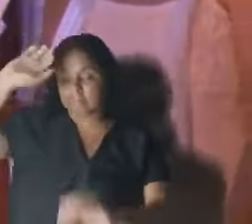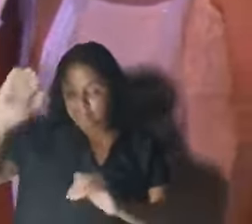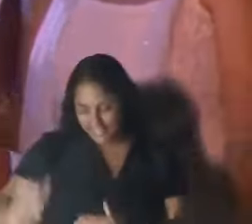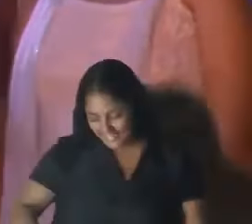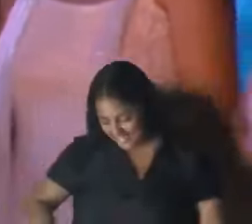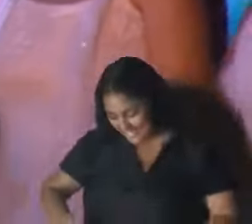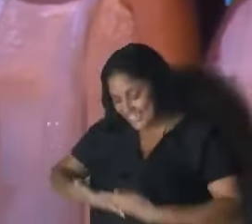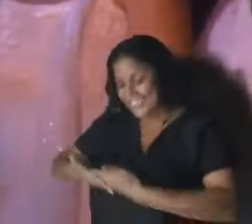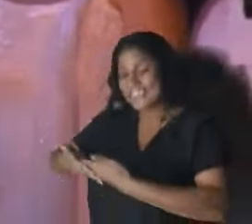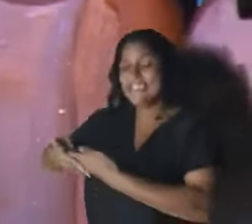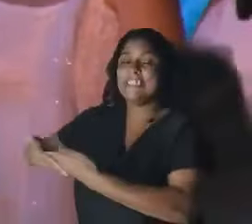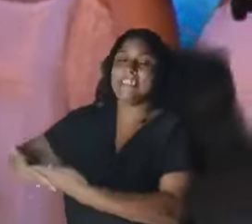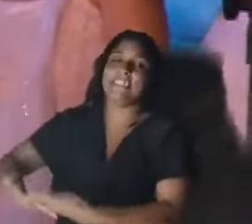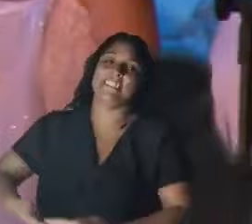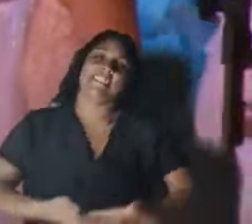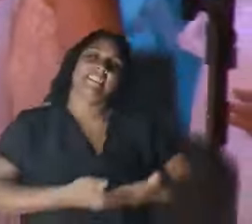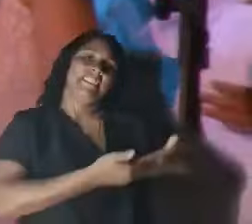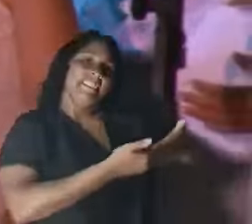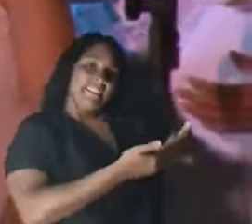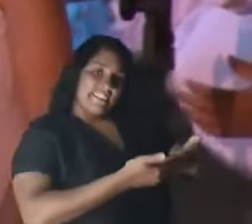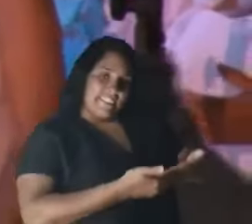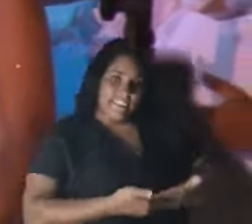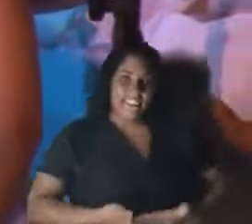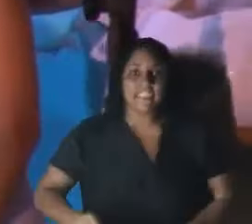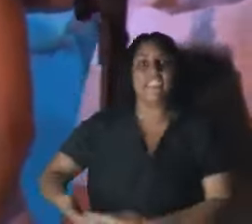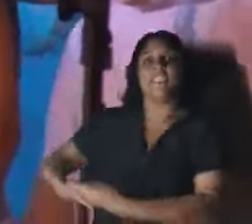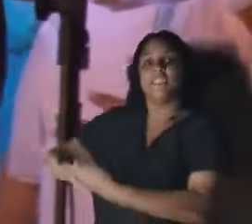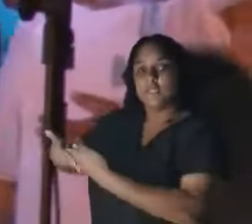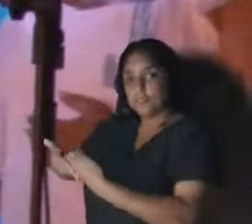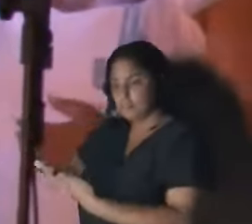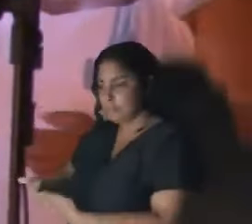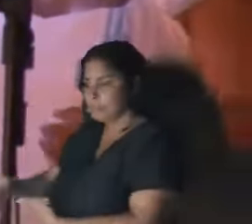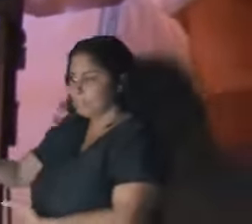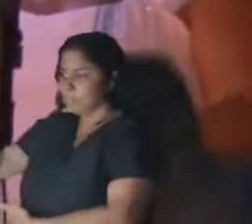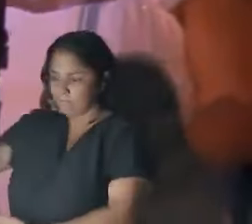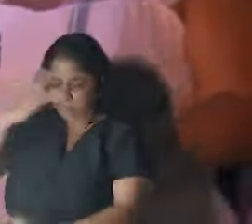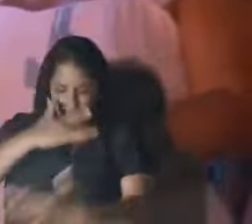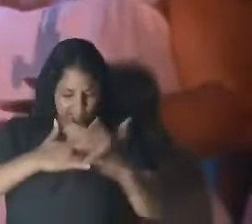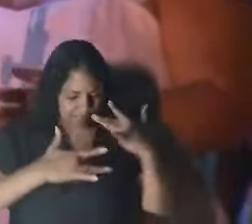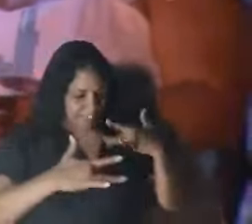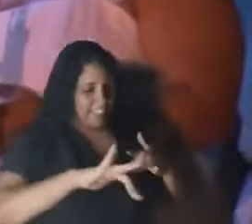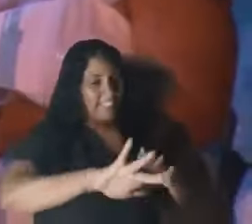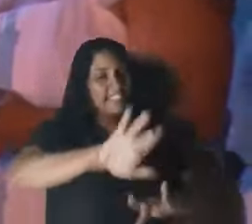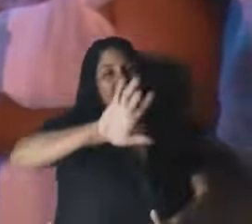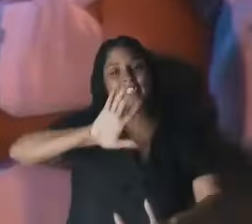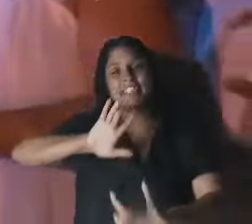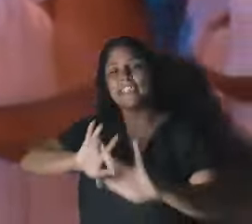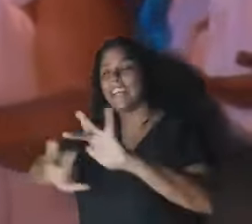Oh.